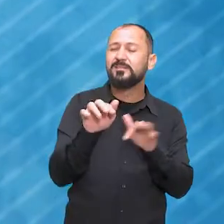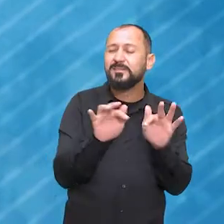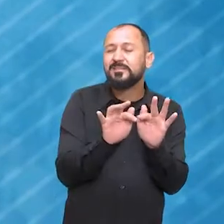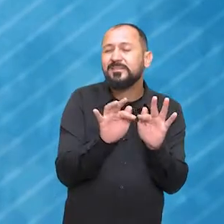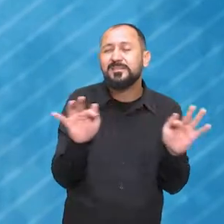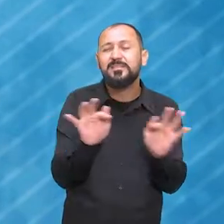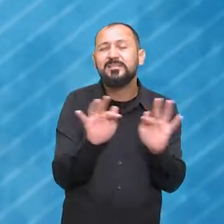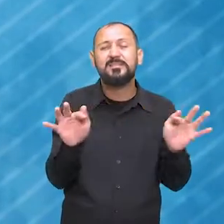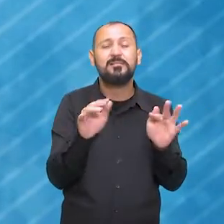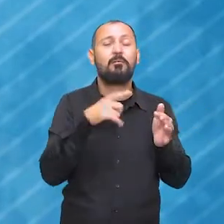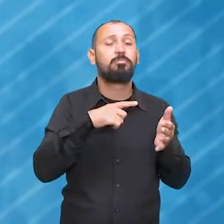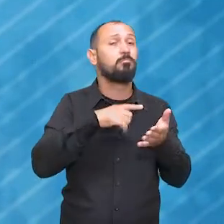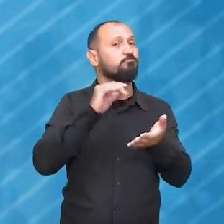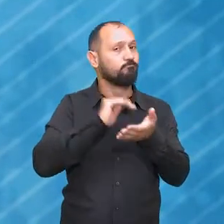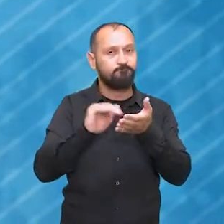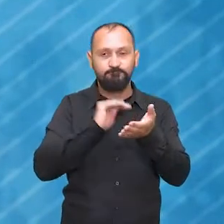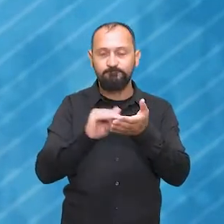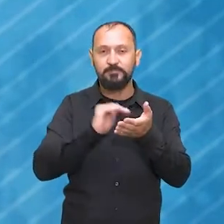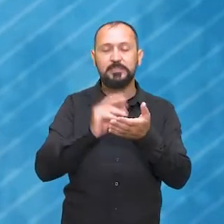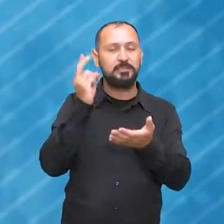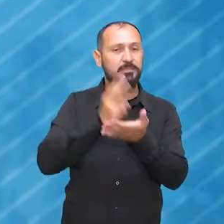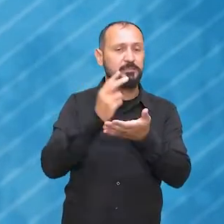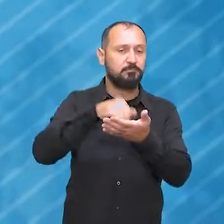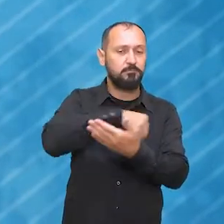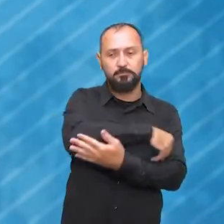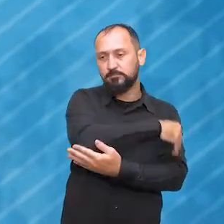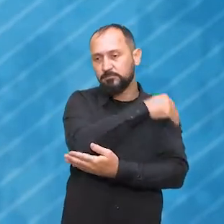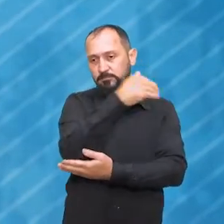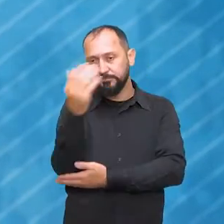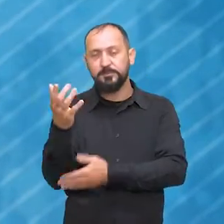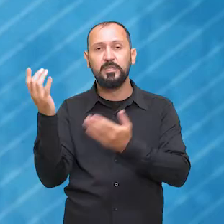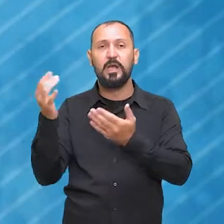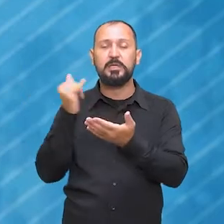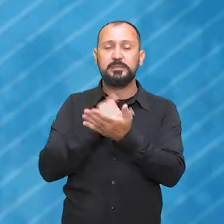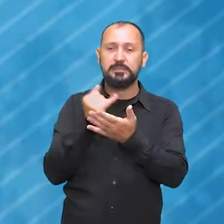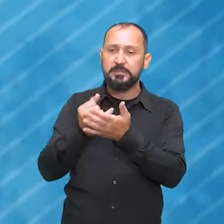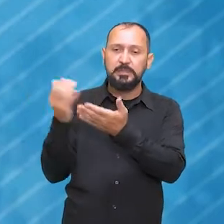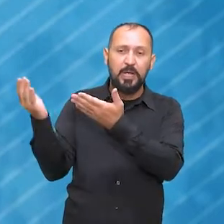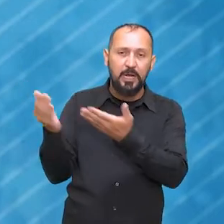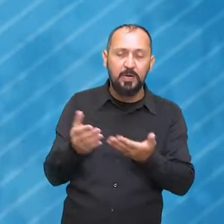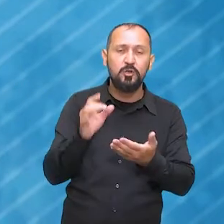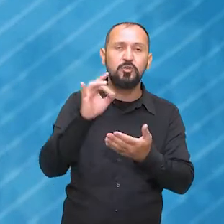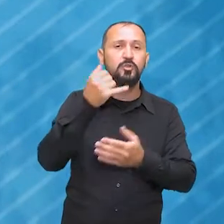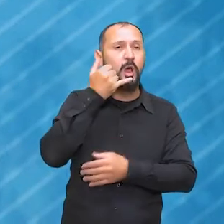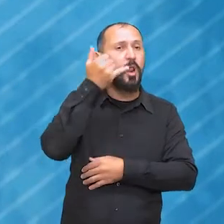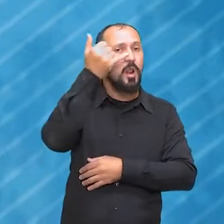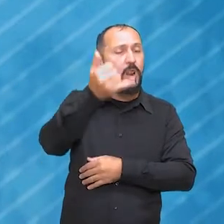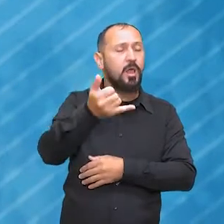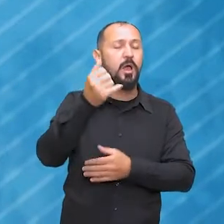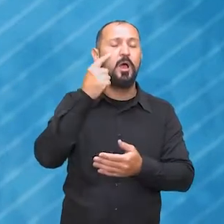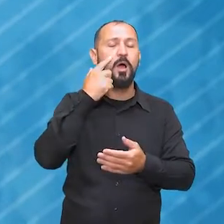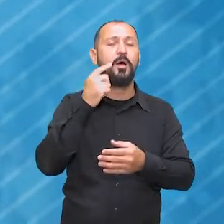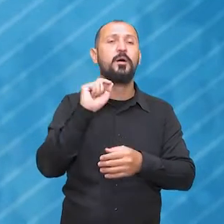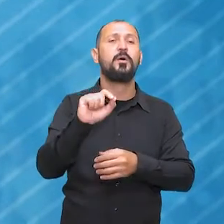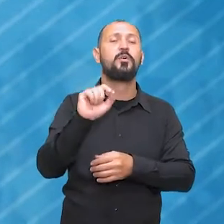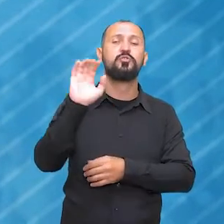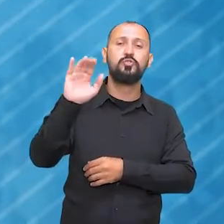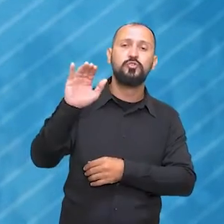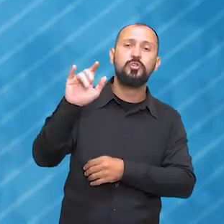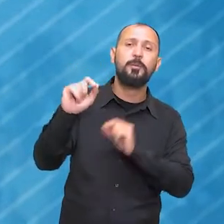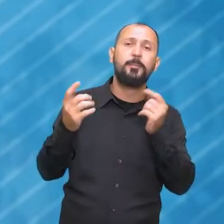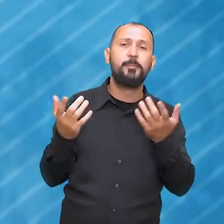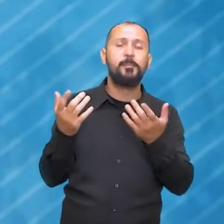comissões. Então, para reforçar, é um procedimento muito simples, a gente tem essa secretaria que está diuturnamente lá recebendo essas